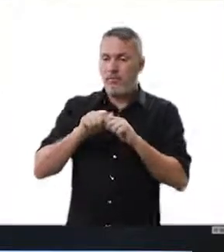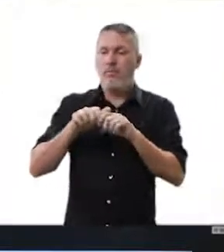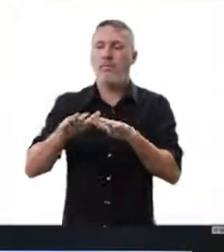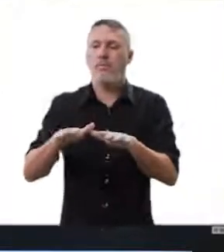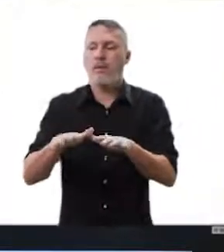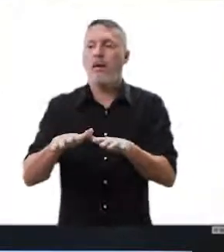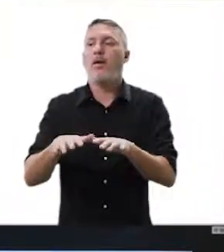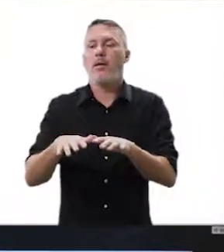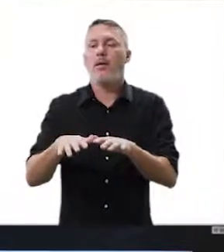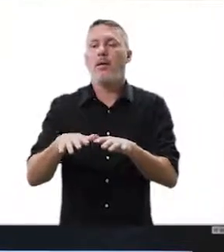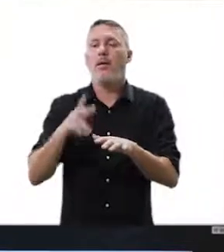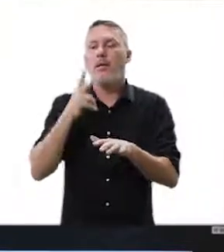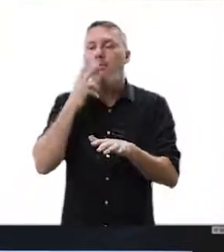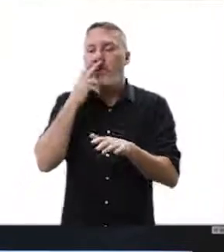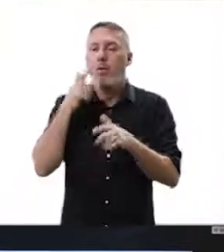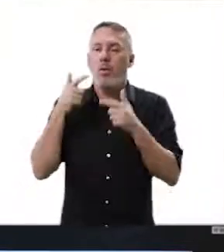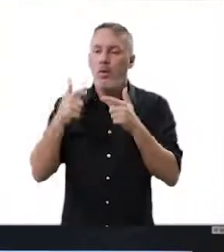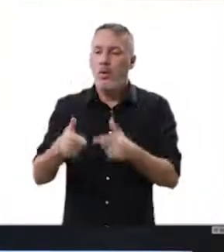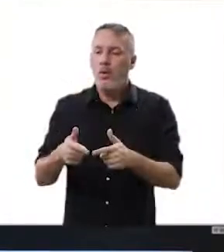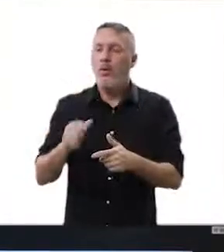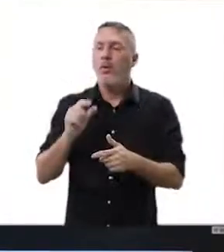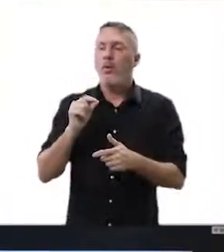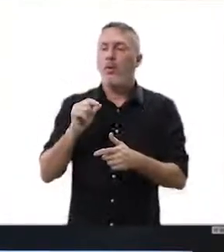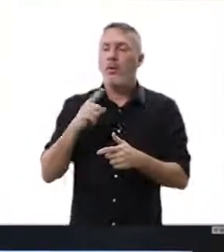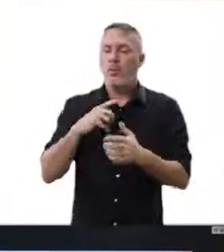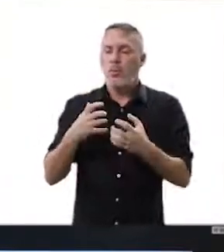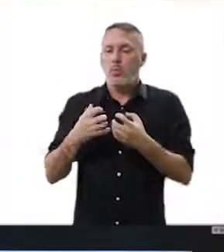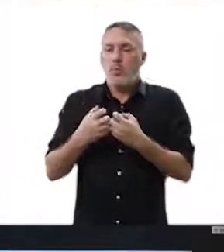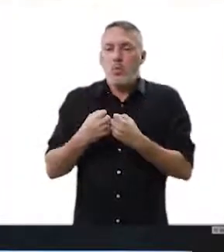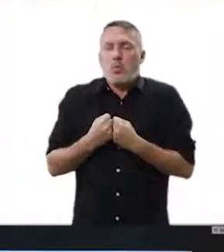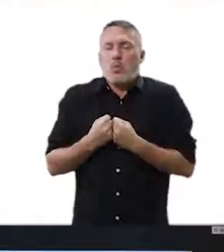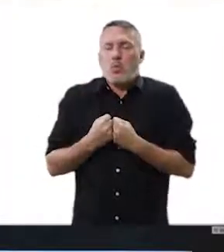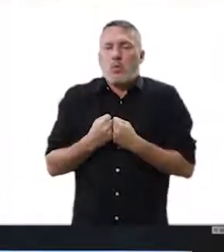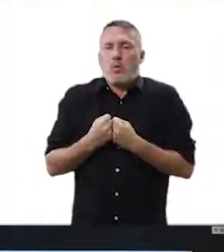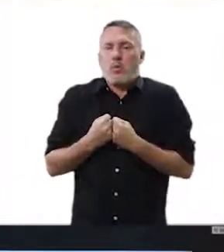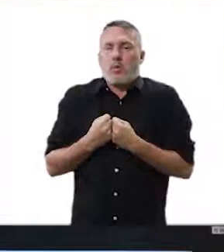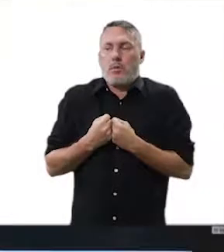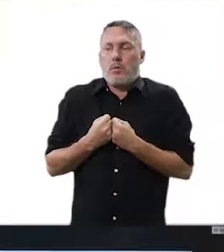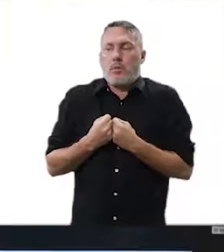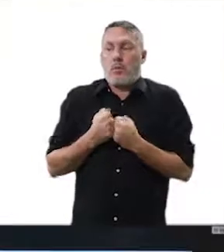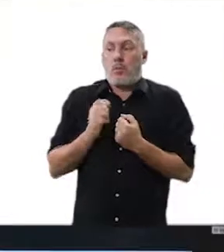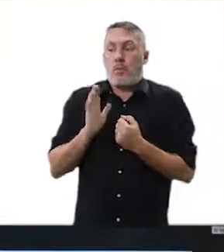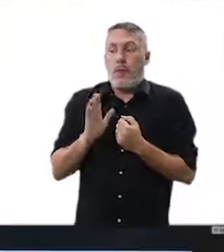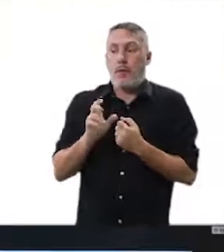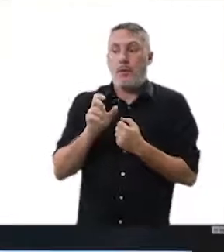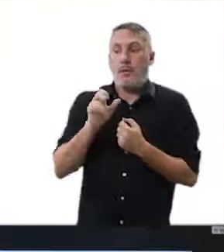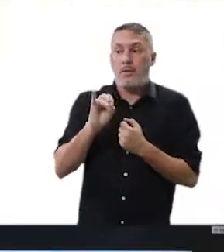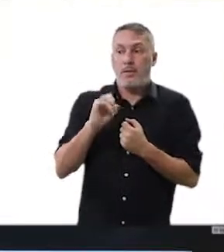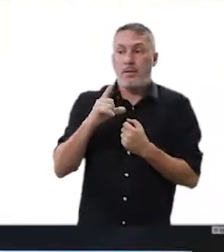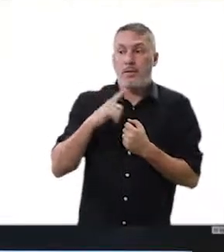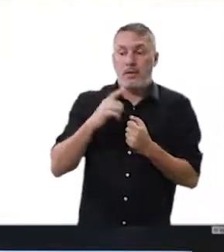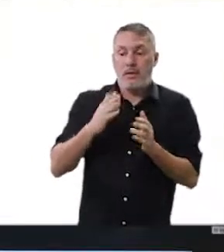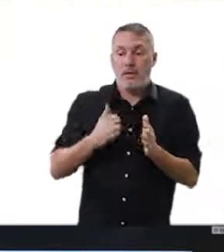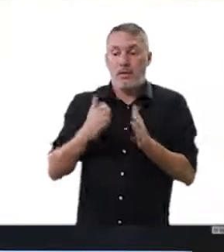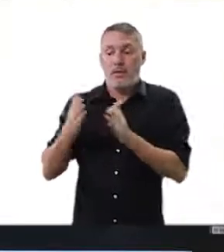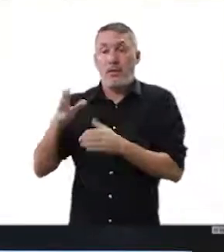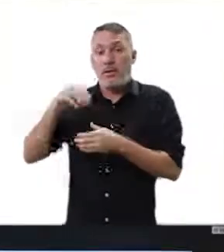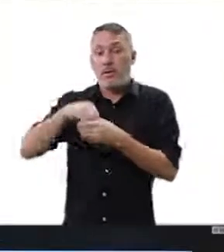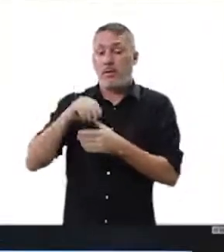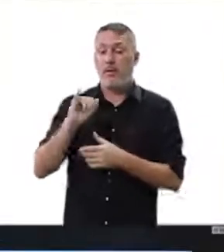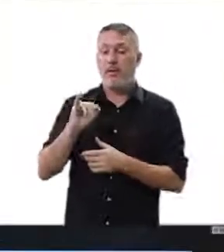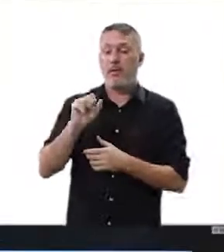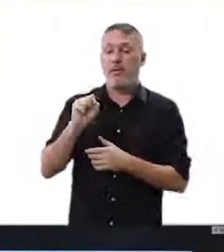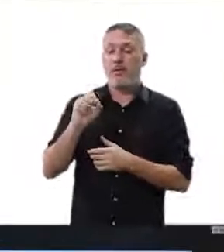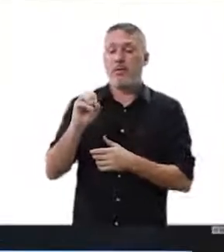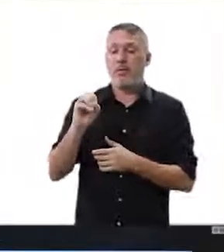ele está igual em concentração. E não precisa ter uma diferença de concentração para ter passagem? Então,